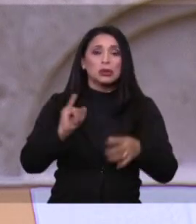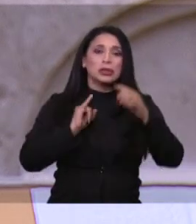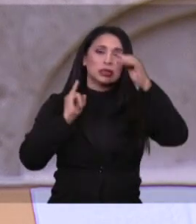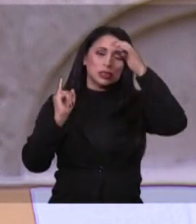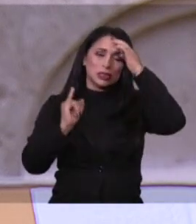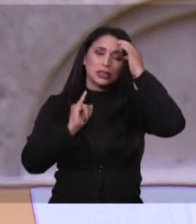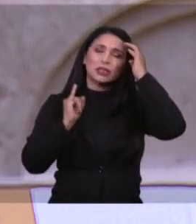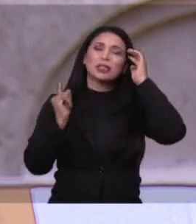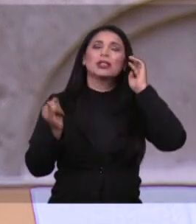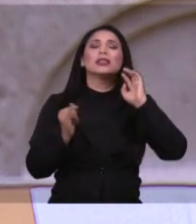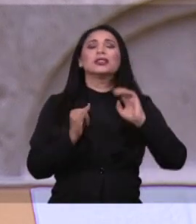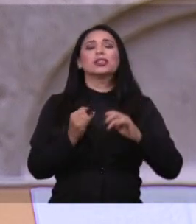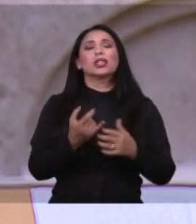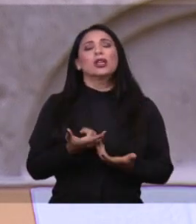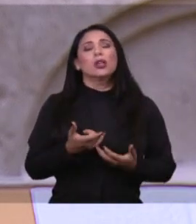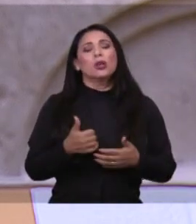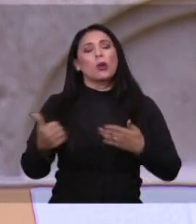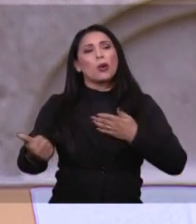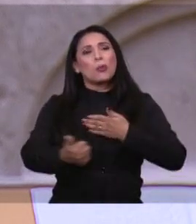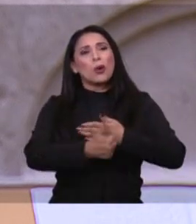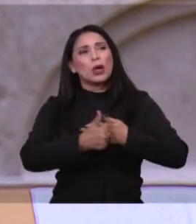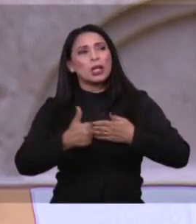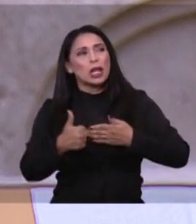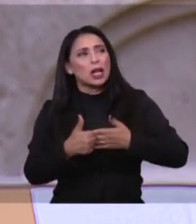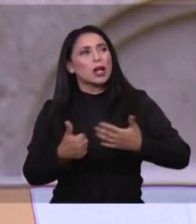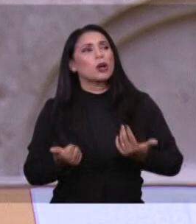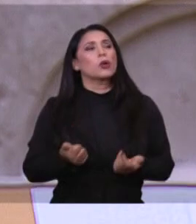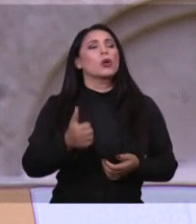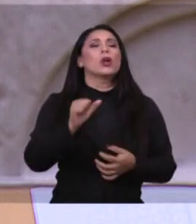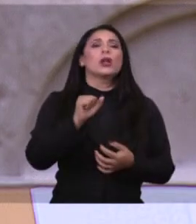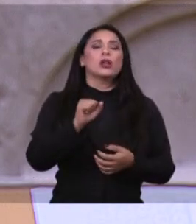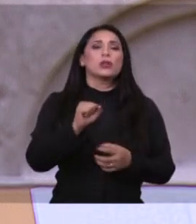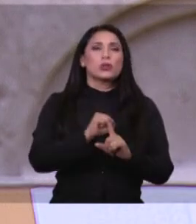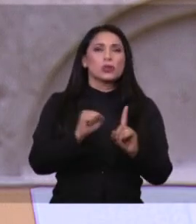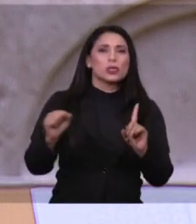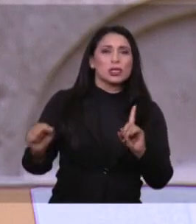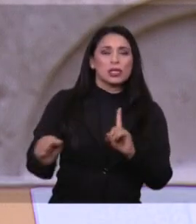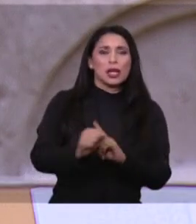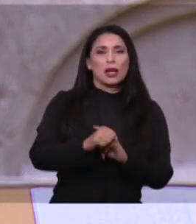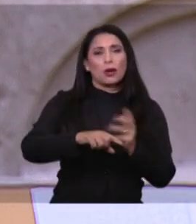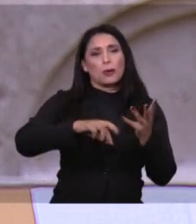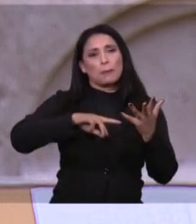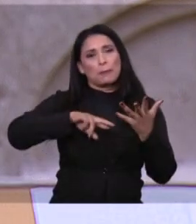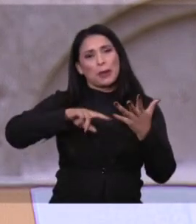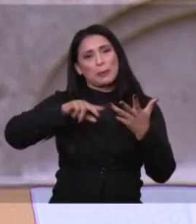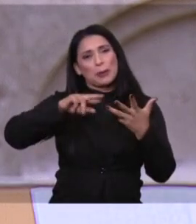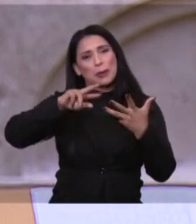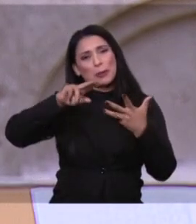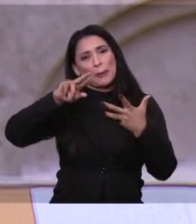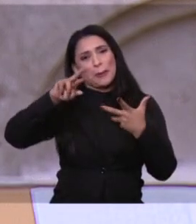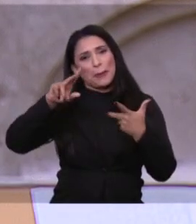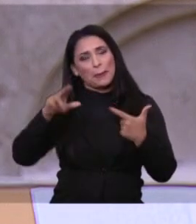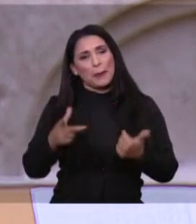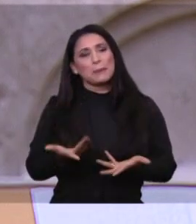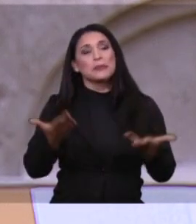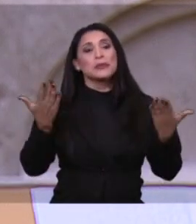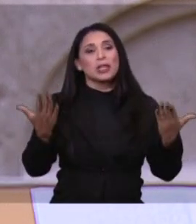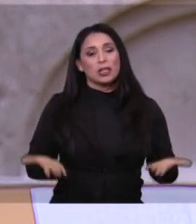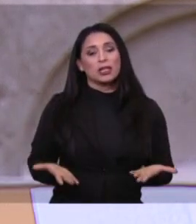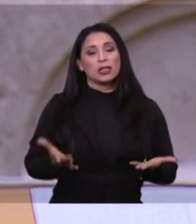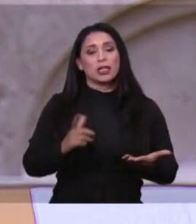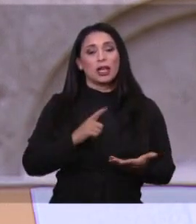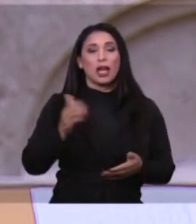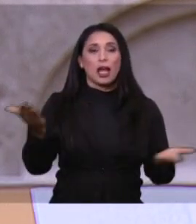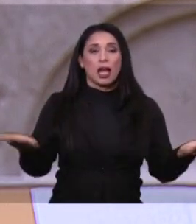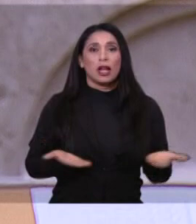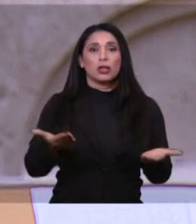com implicações morais, sociais, jurídicas as mais abrangentes e que permitirão agora ao tribunal,